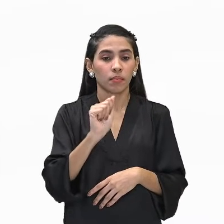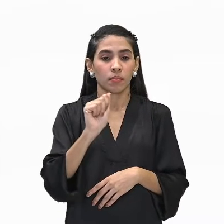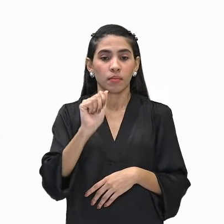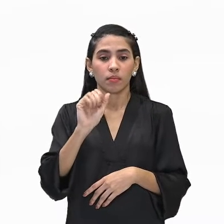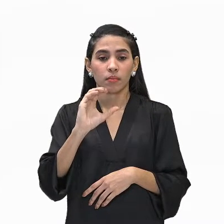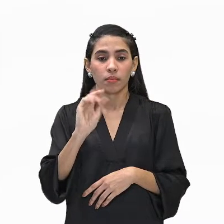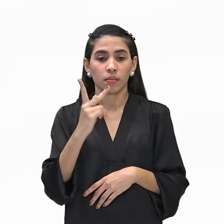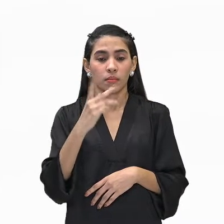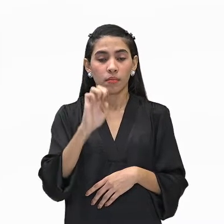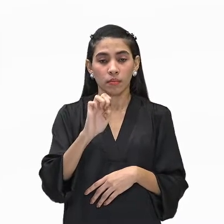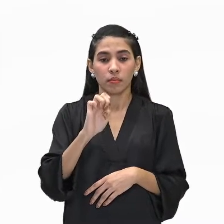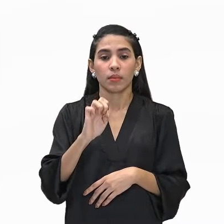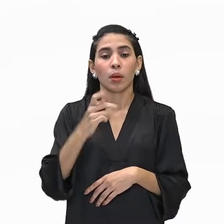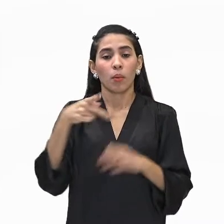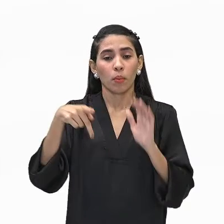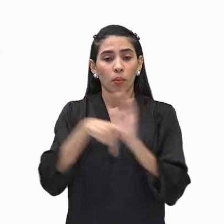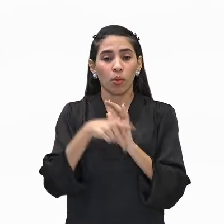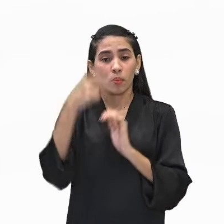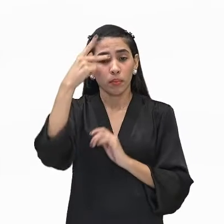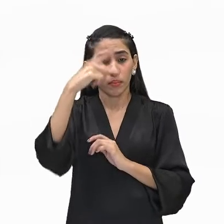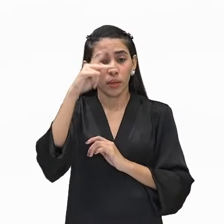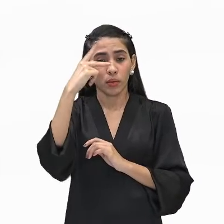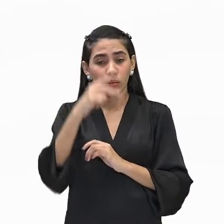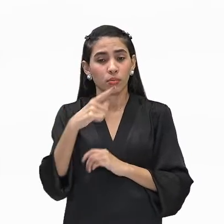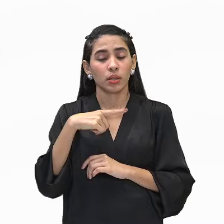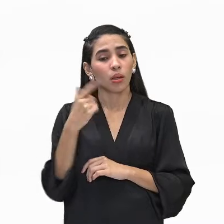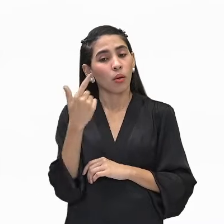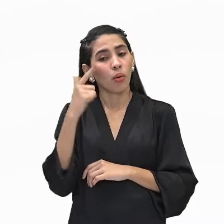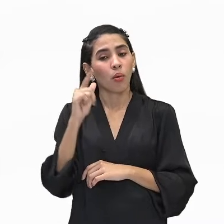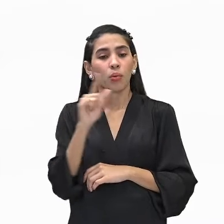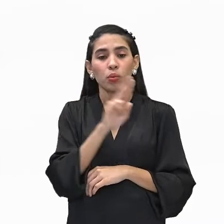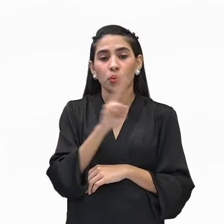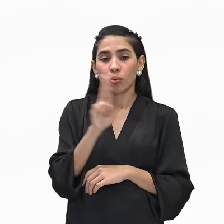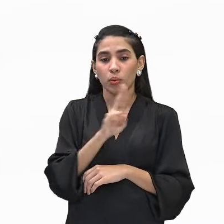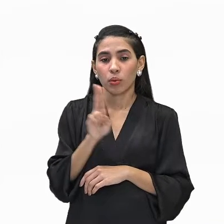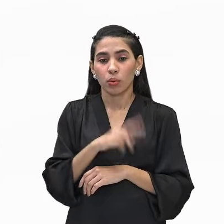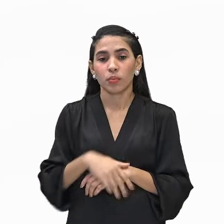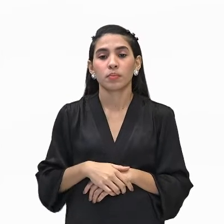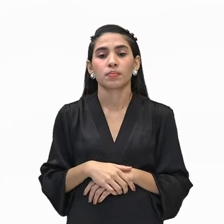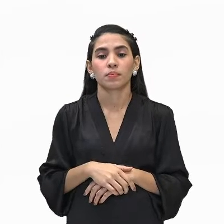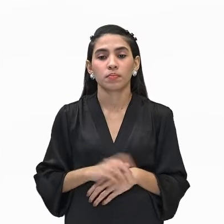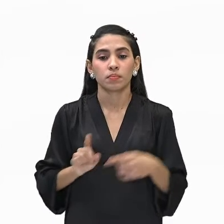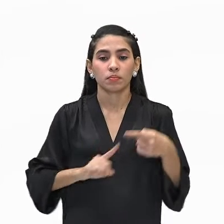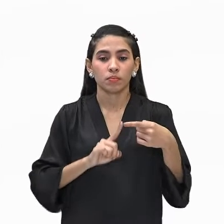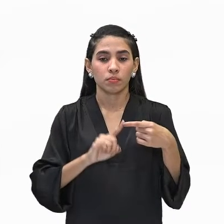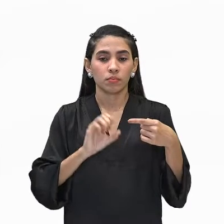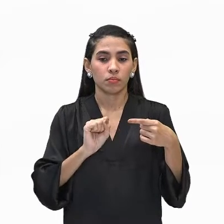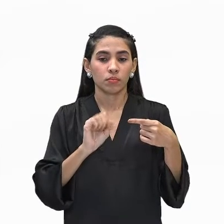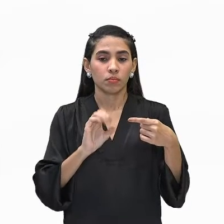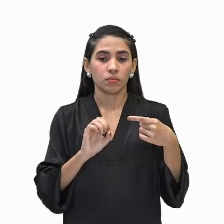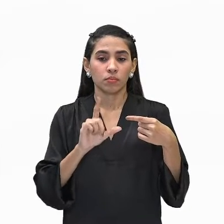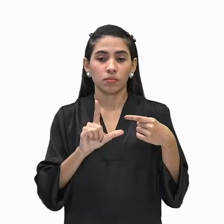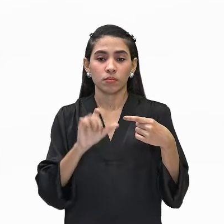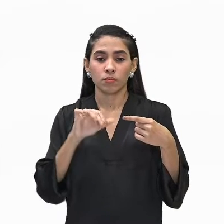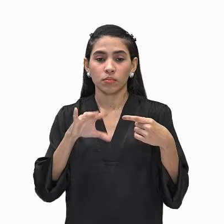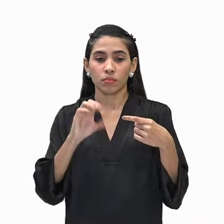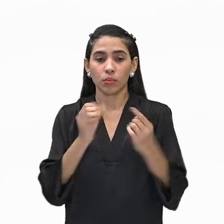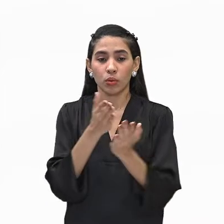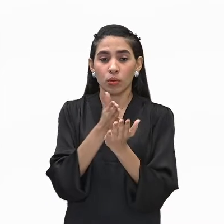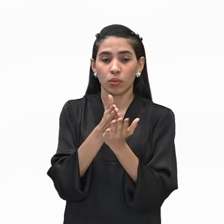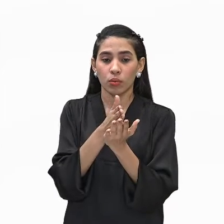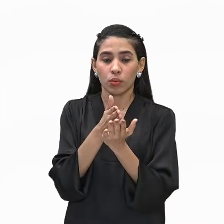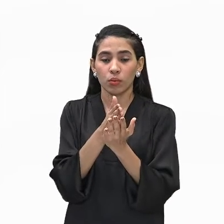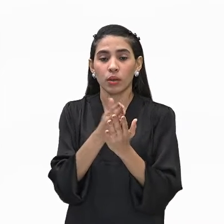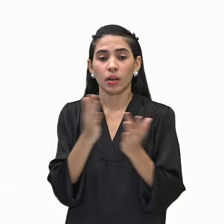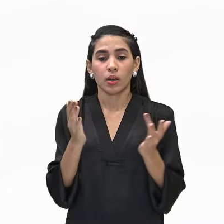água recebe ainda outros nomes. Passa a ser denominado Solimões, da fronteira brasileira até o encontro com o Rio